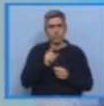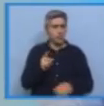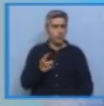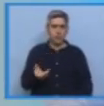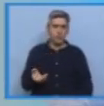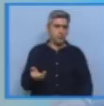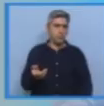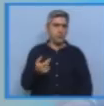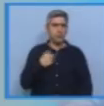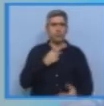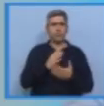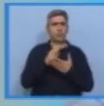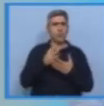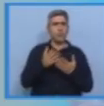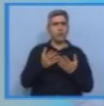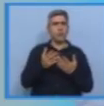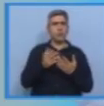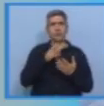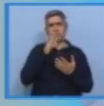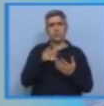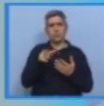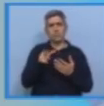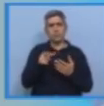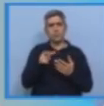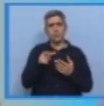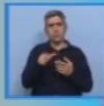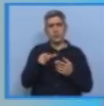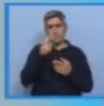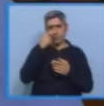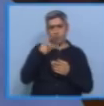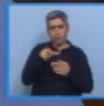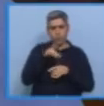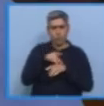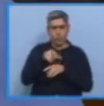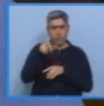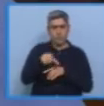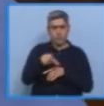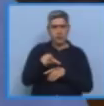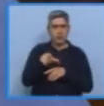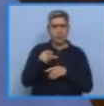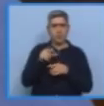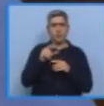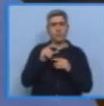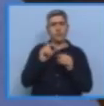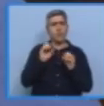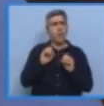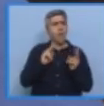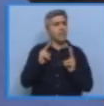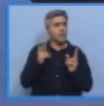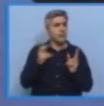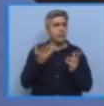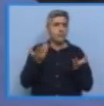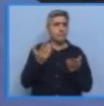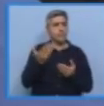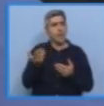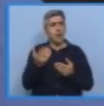dizia. Nós apenas estamos a dizer que aquela pessoa, aquele doente, perante a ausência de qualquer alternativa, tem